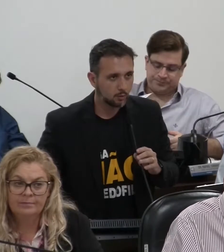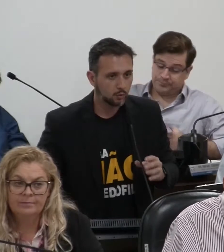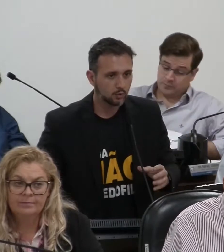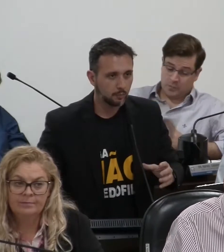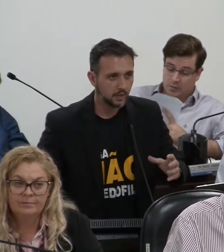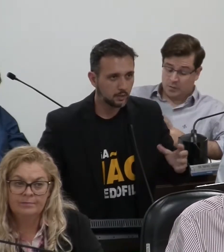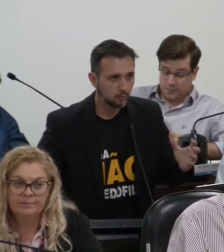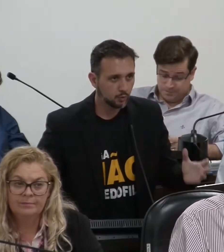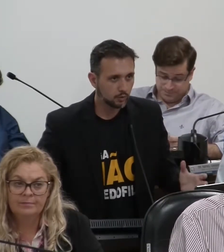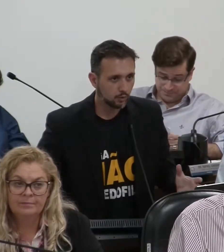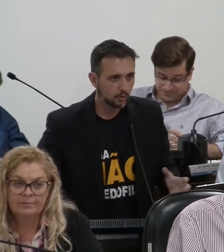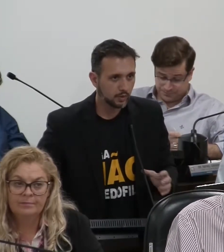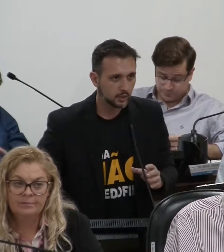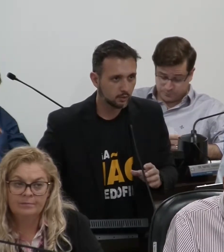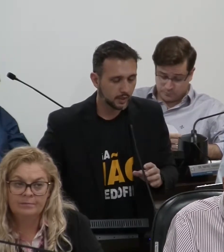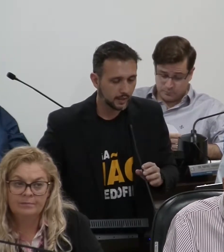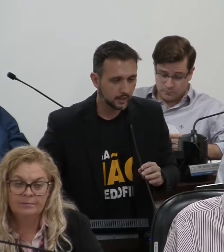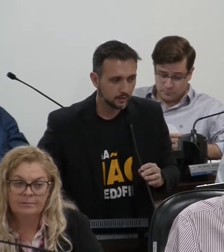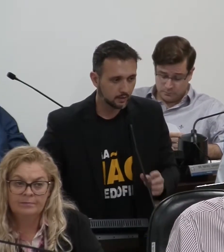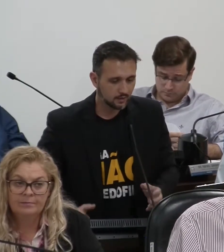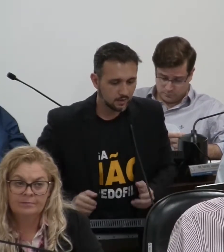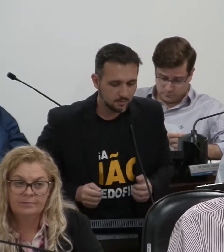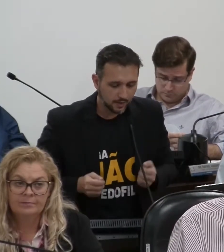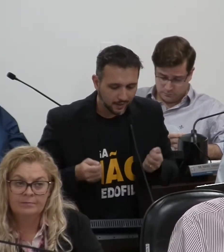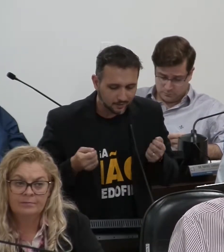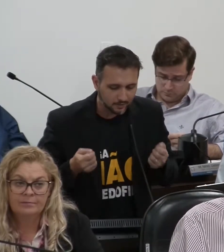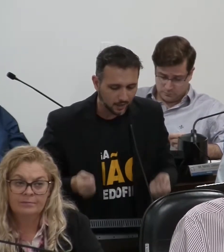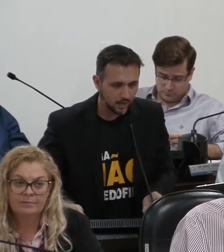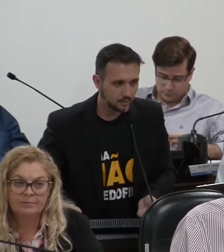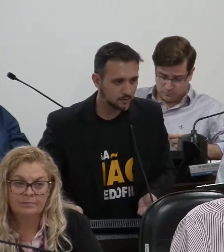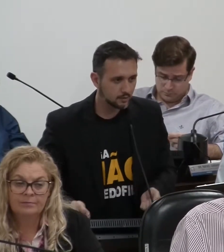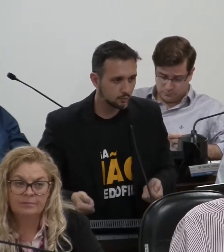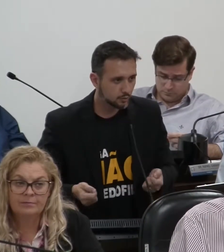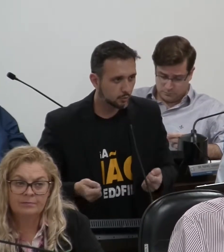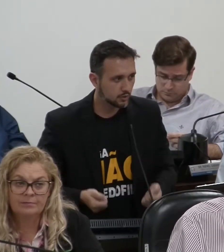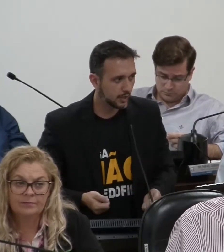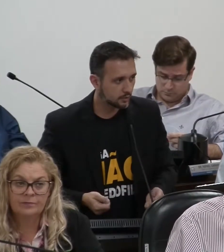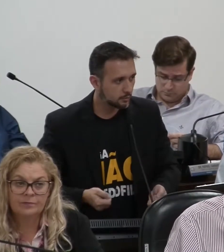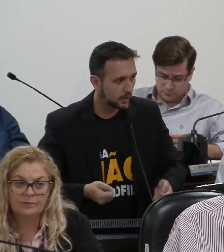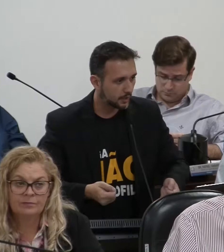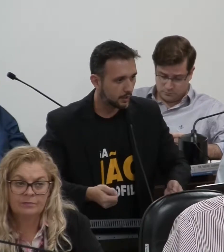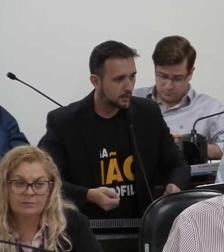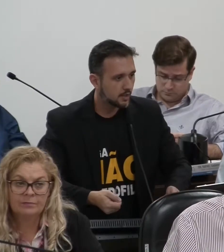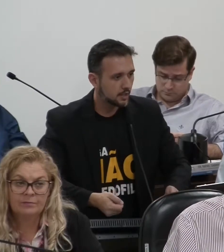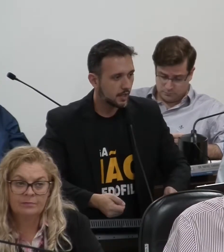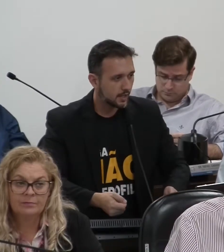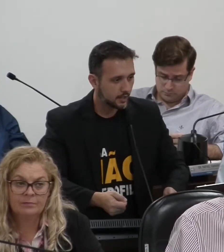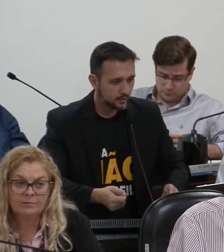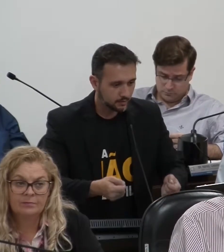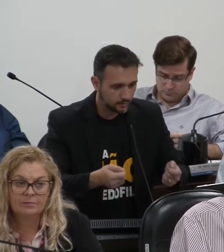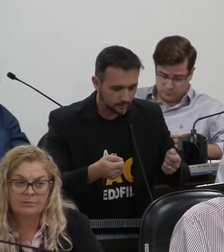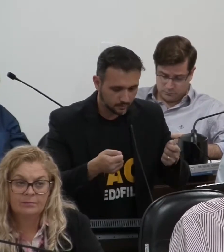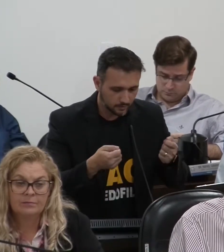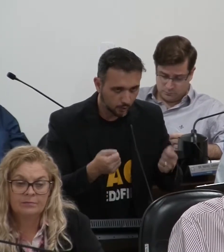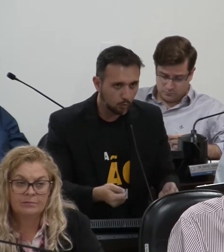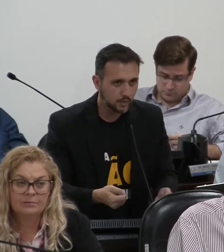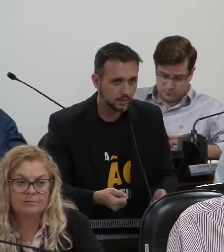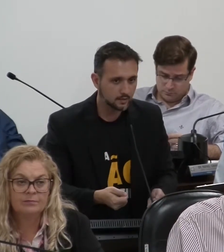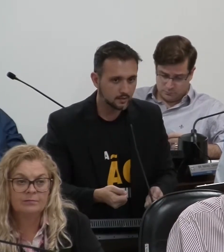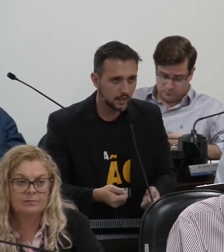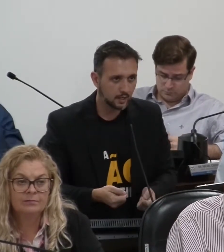e como eu aprendi muito com a vereadora Érica Tanque, que vai atrás dos projetos para